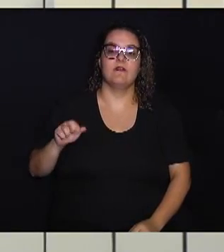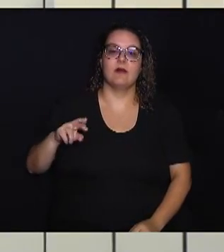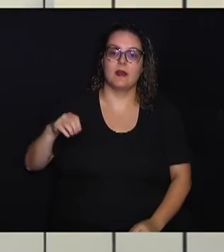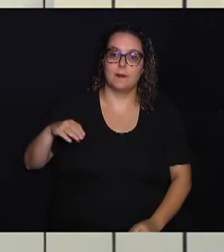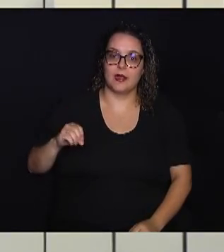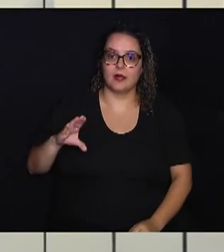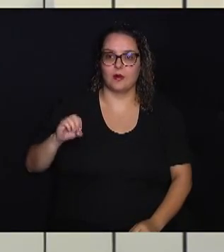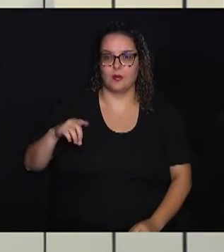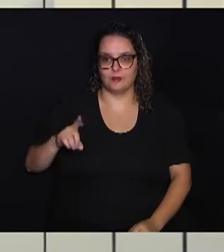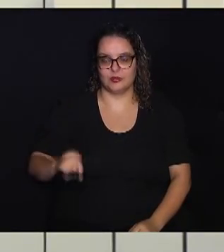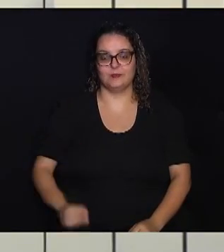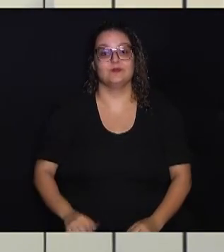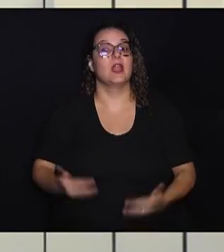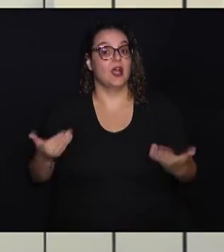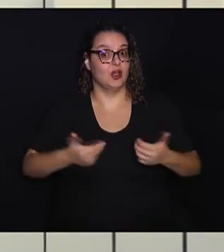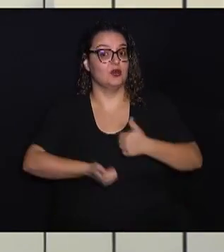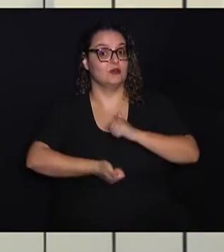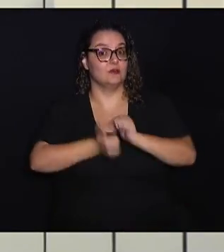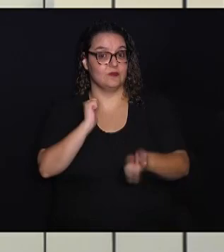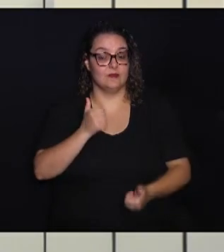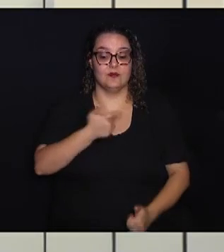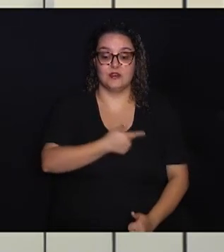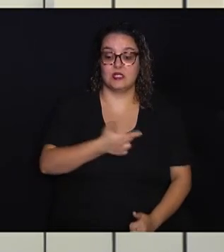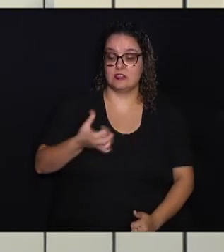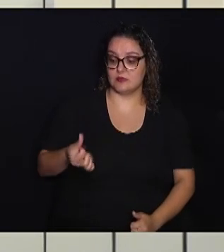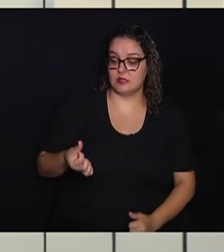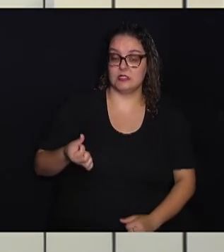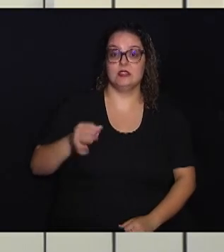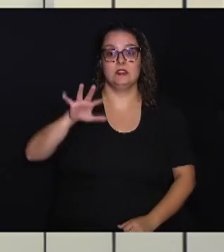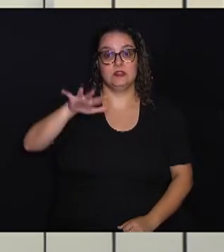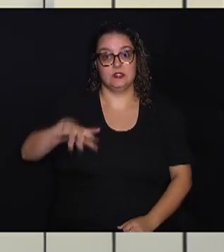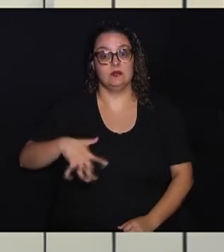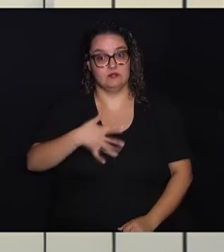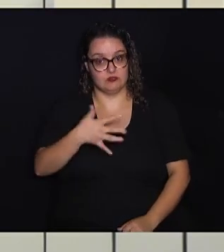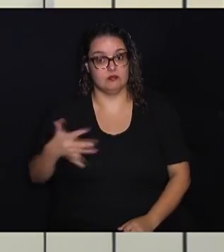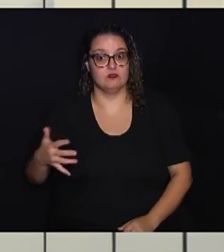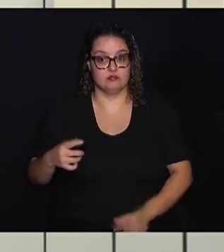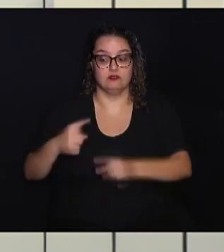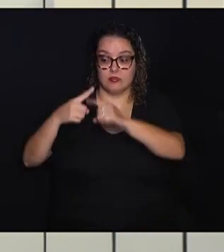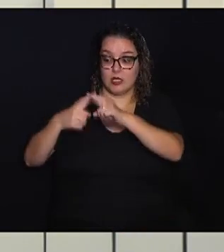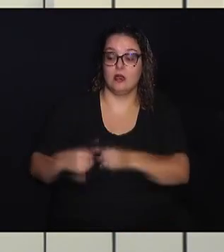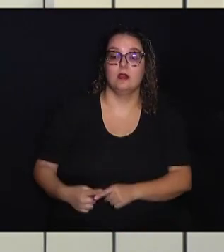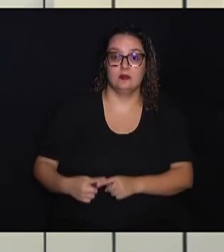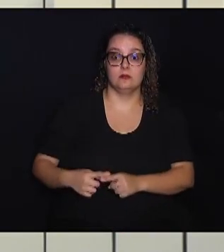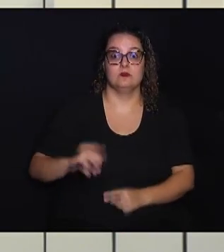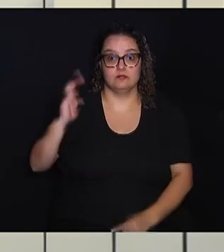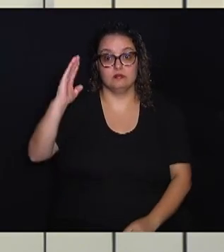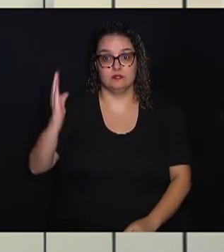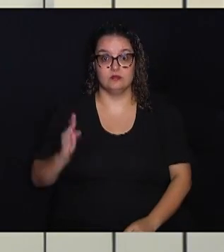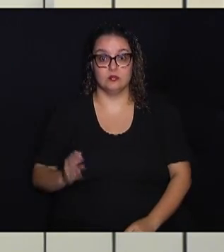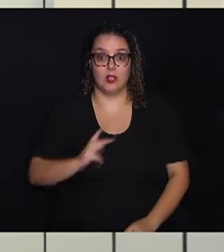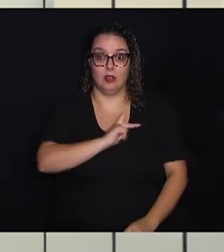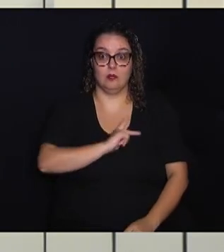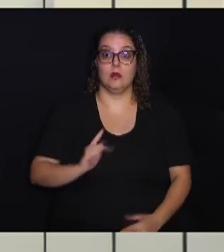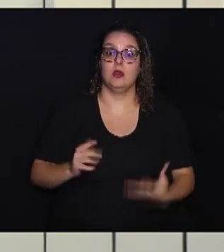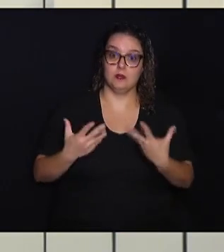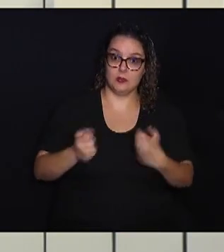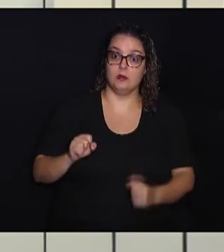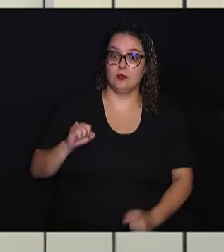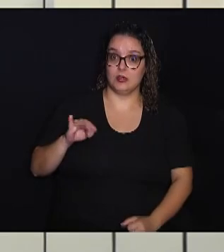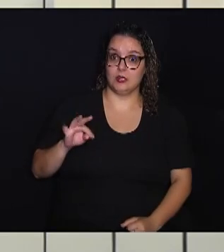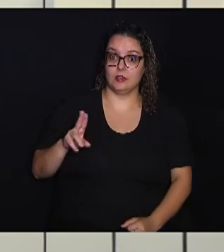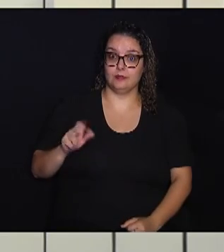futebol. Pela 26ª rodada da Série B do Campeonato Brasileiro, a Ponte Preta recebeu o Ituano em casa e